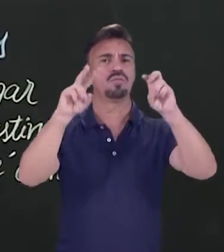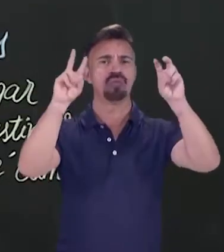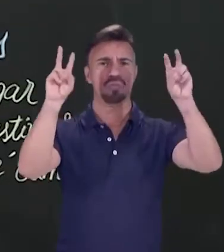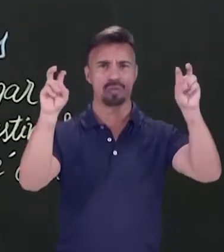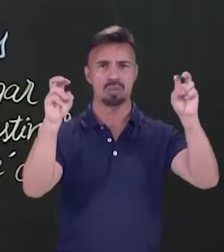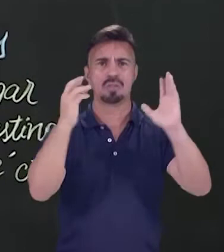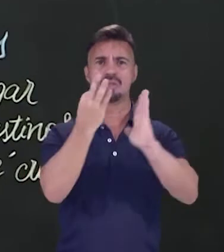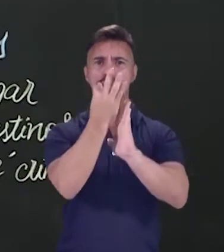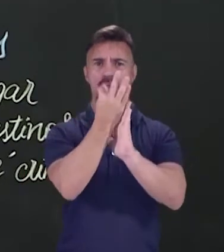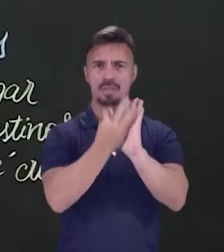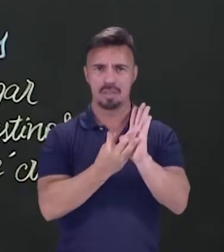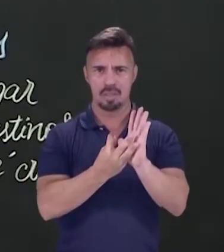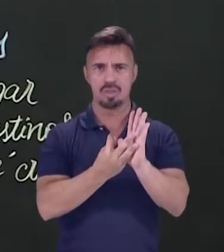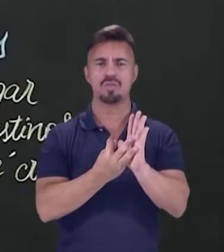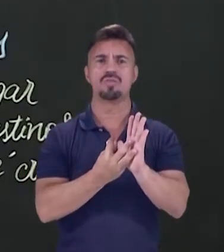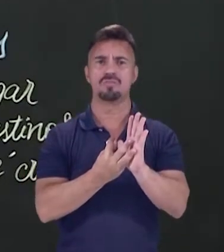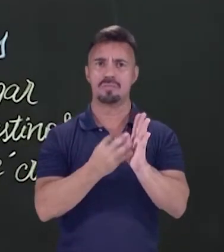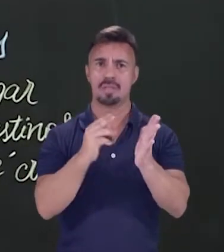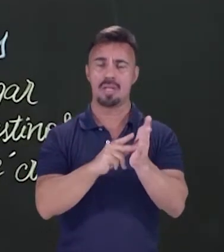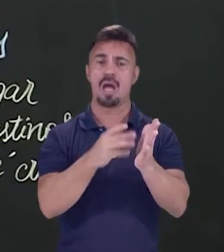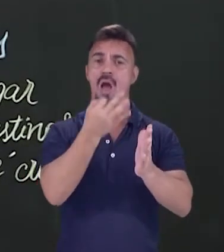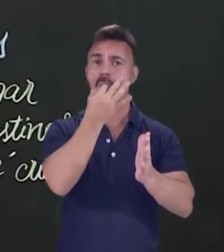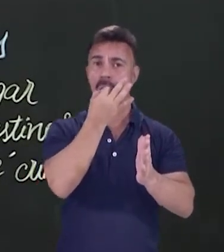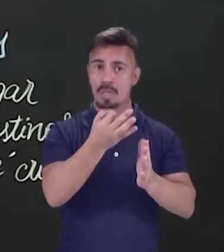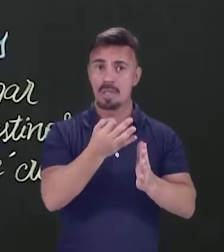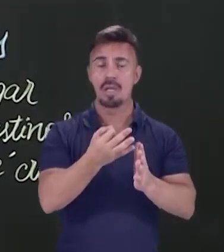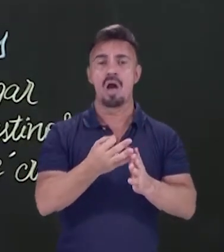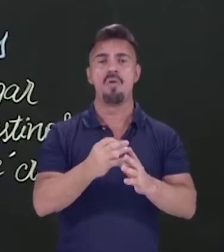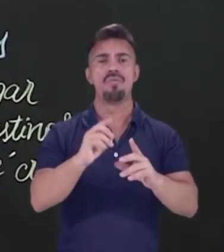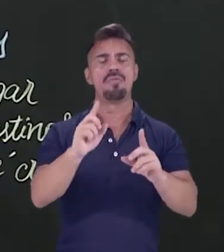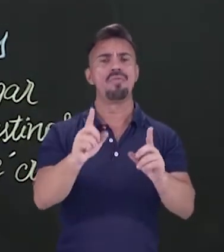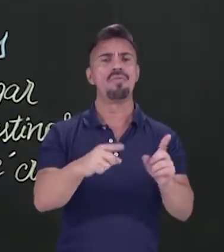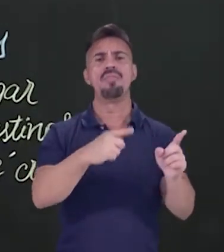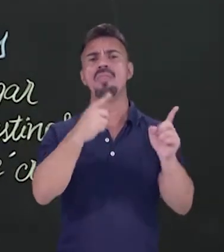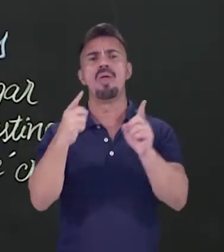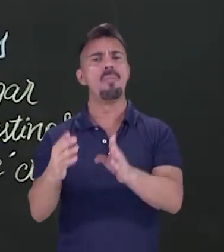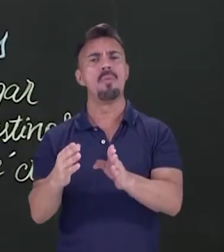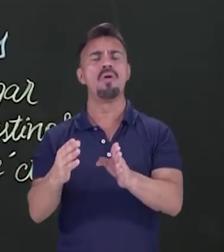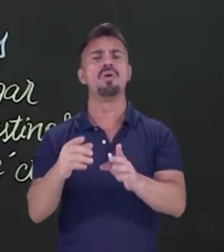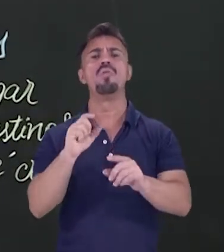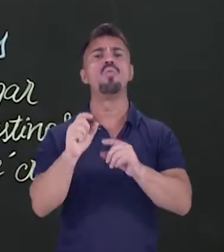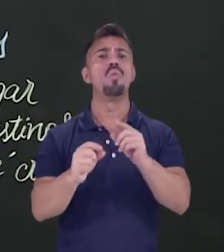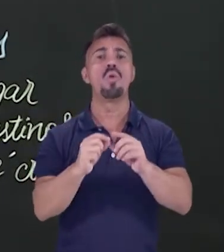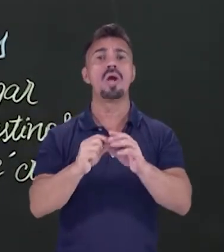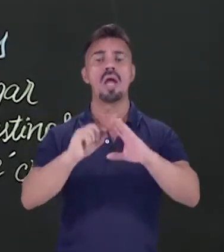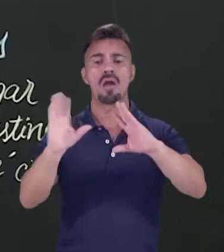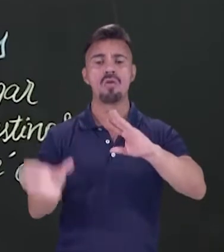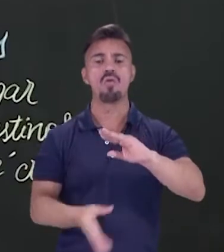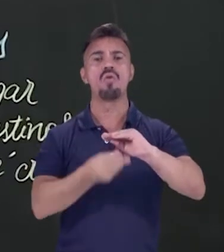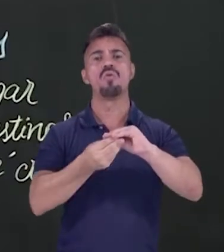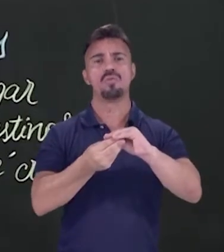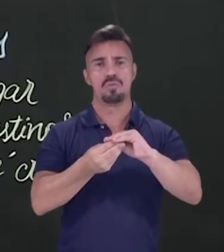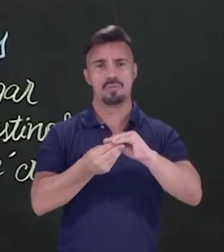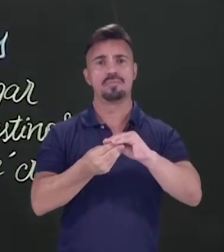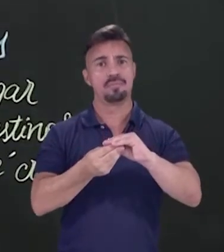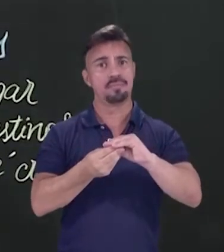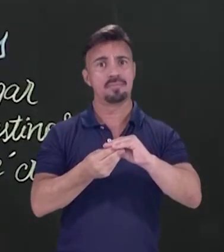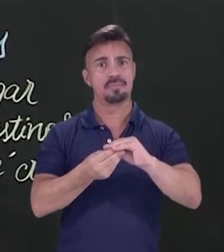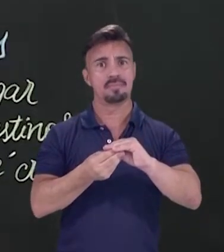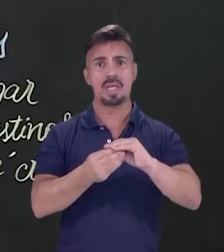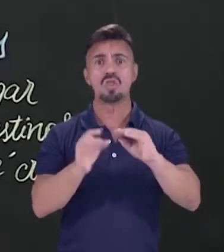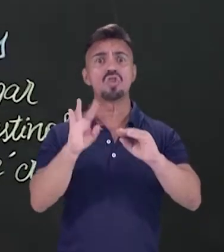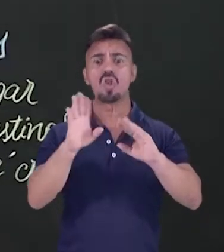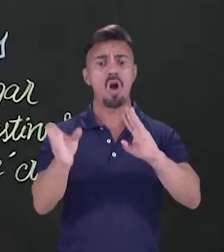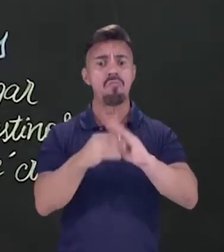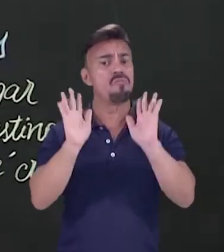onde você coloca para valer as suas opiniões. Logo em seguida vem a parte que a gente chama de conclusão, que não é só